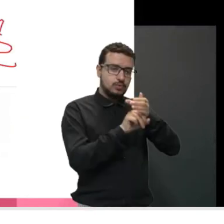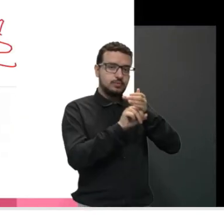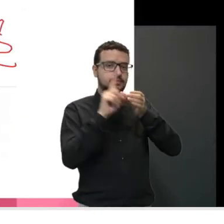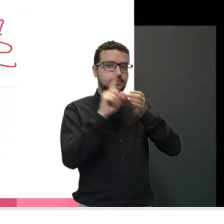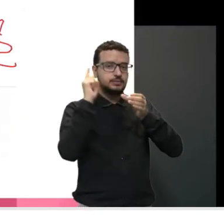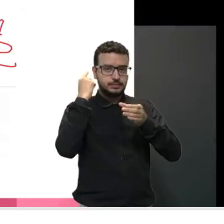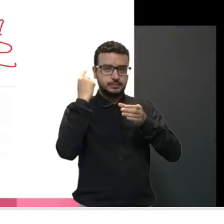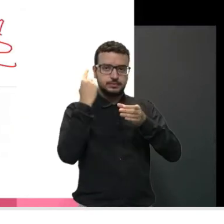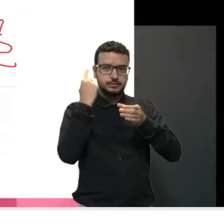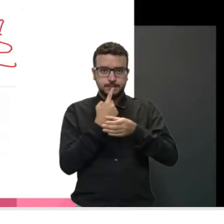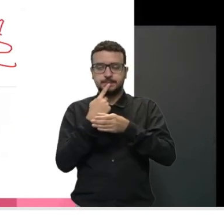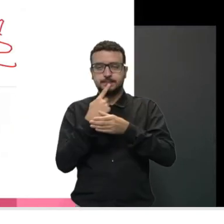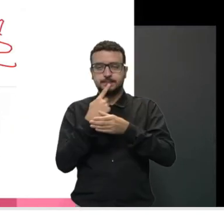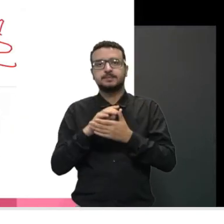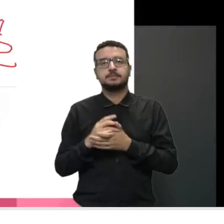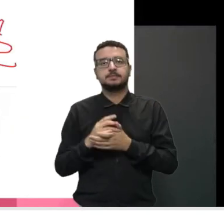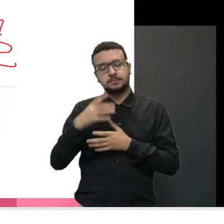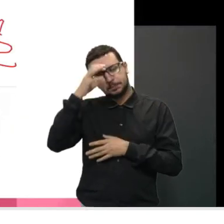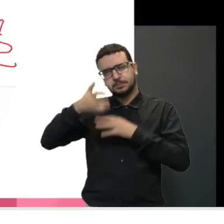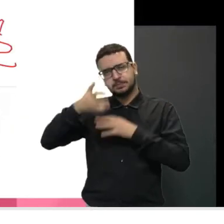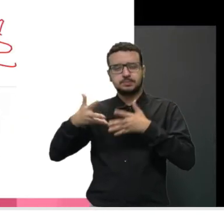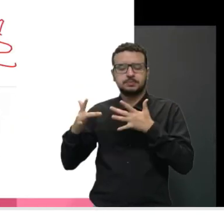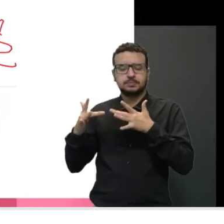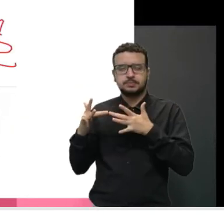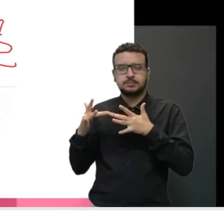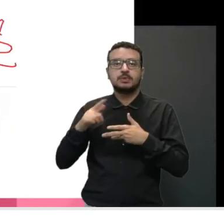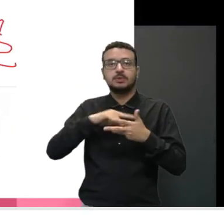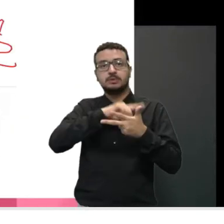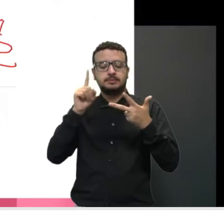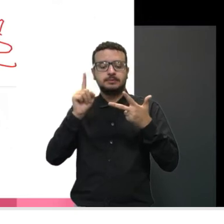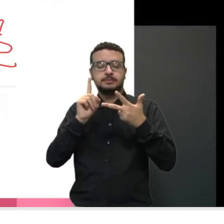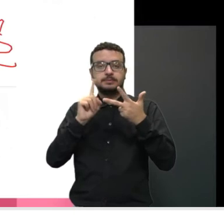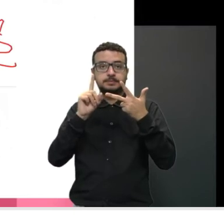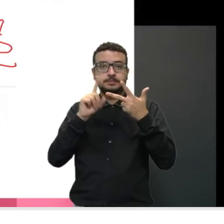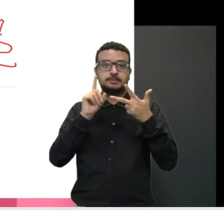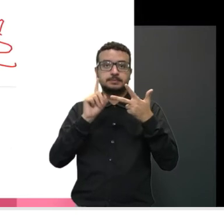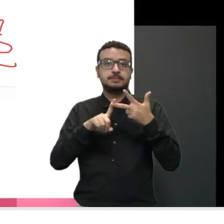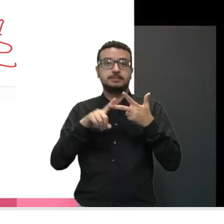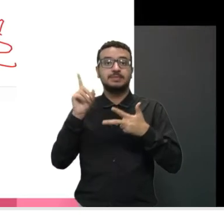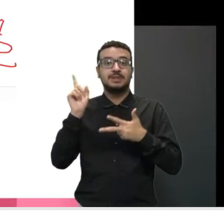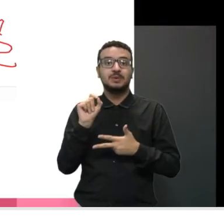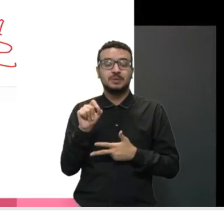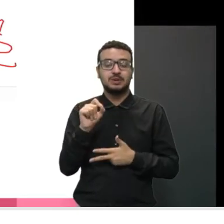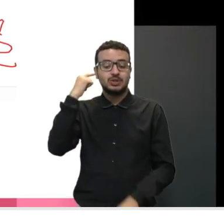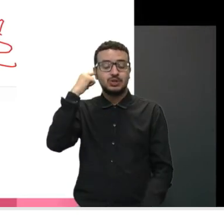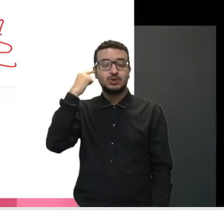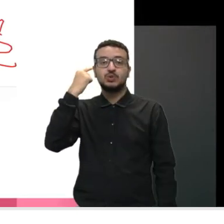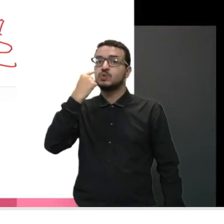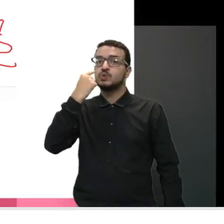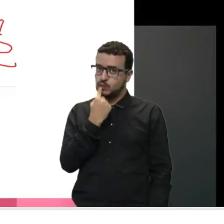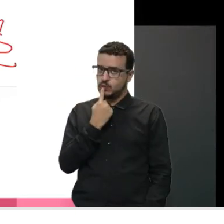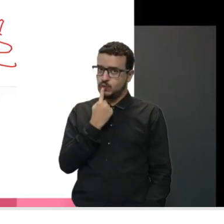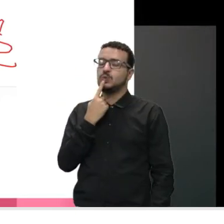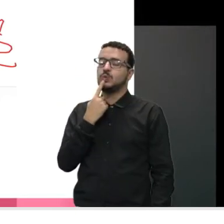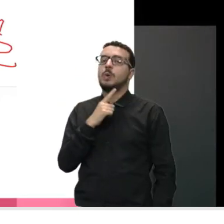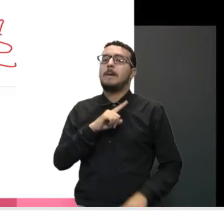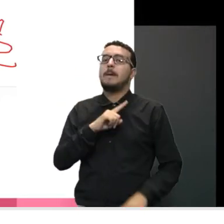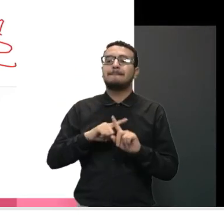da cultura ouvinte, mas teve o contato tardio, tá? O seu contato foi tardio com